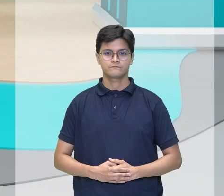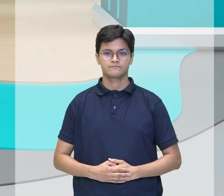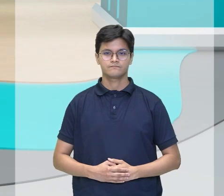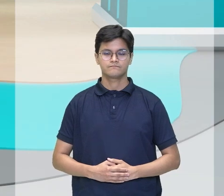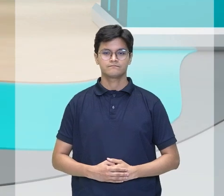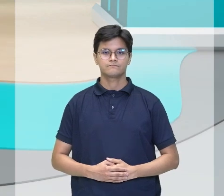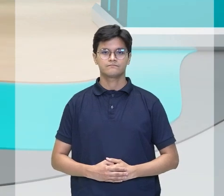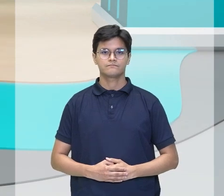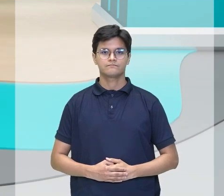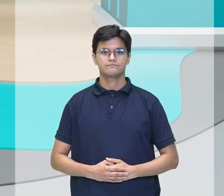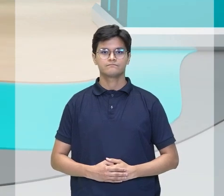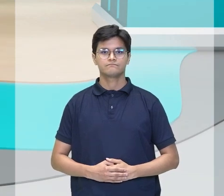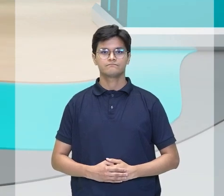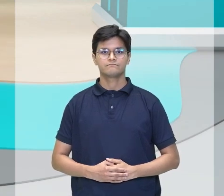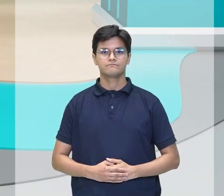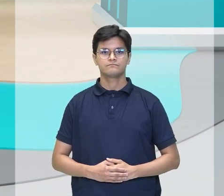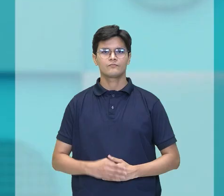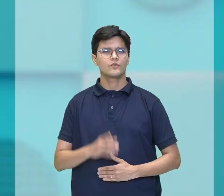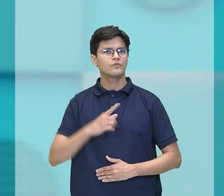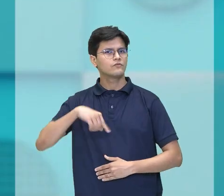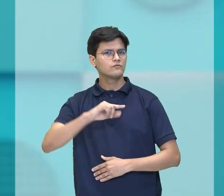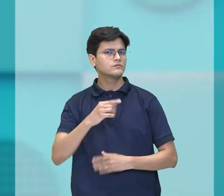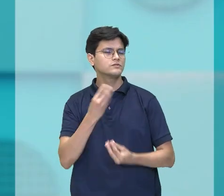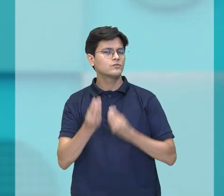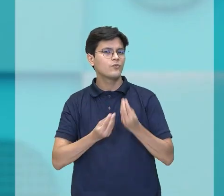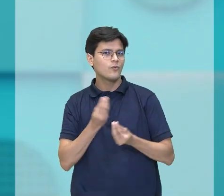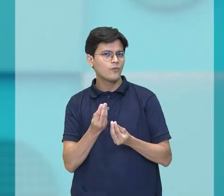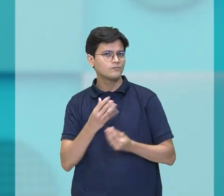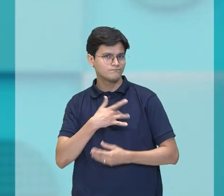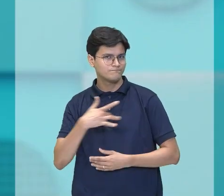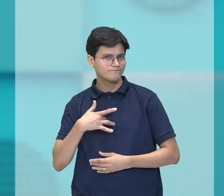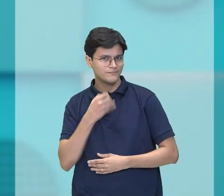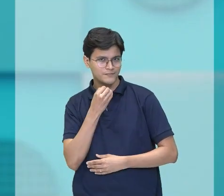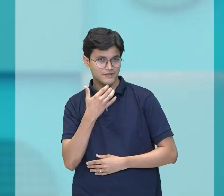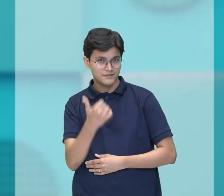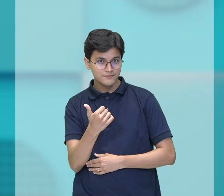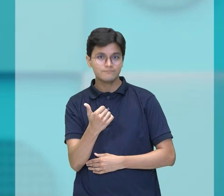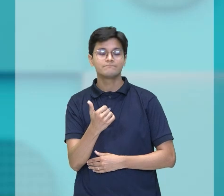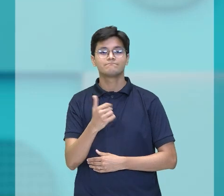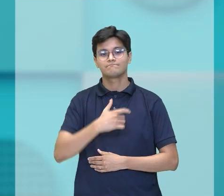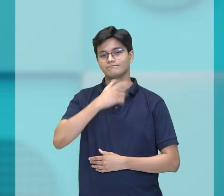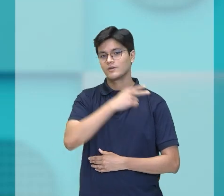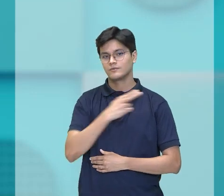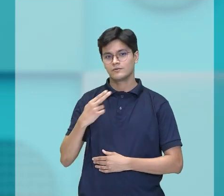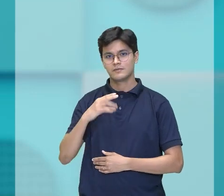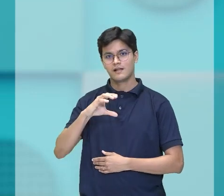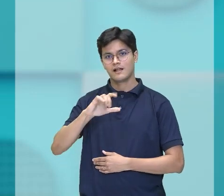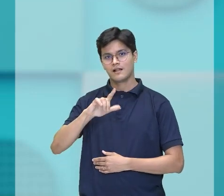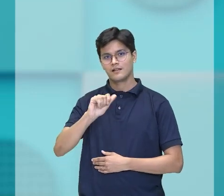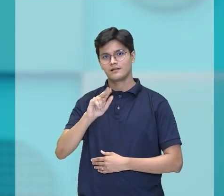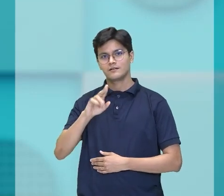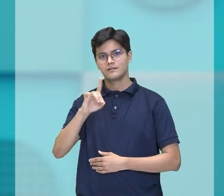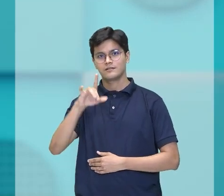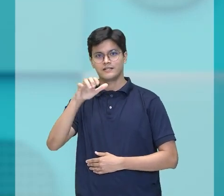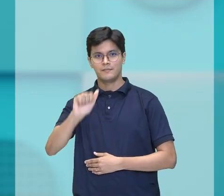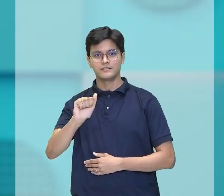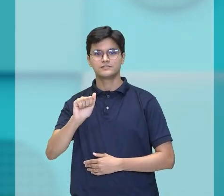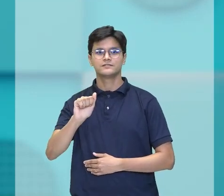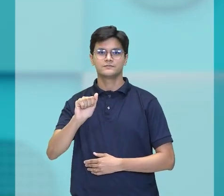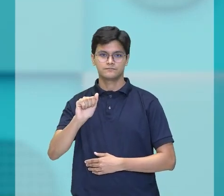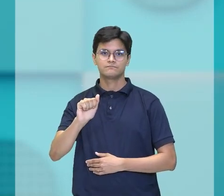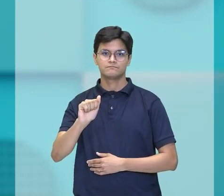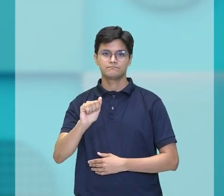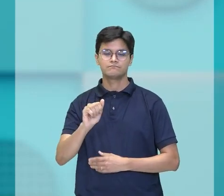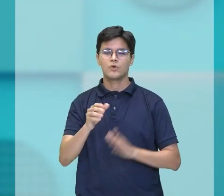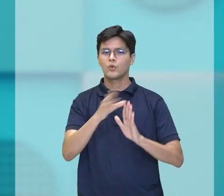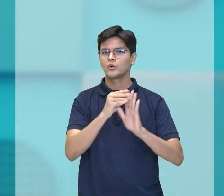Howdy! Como estão todos hoje? Here's Teacher Cláudia Borges. Aqui é a professora Cláudia Borges e vamos